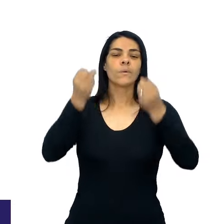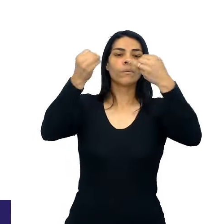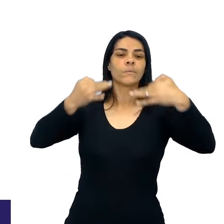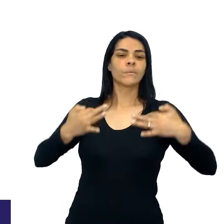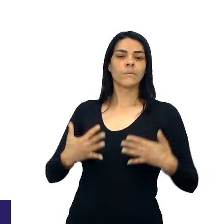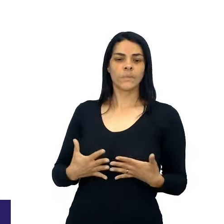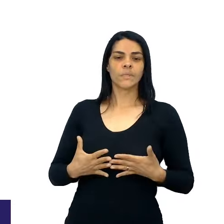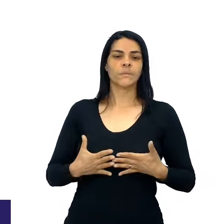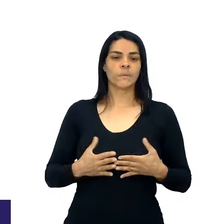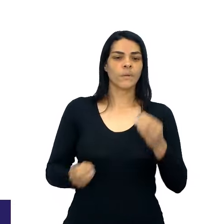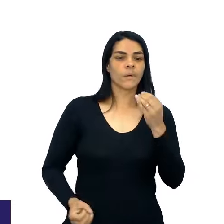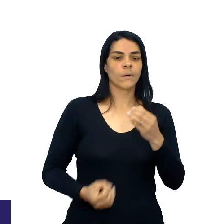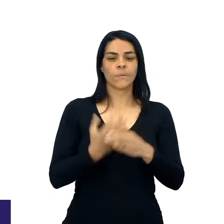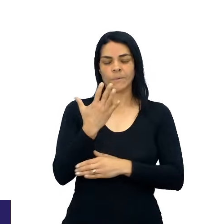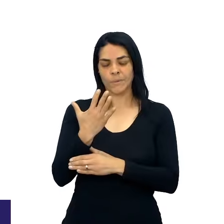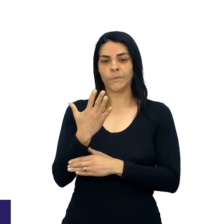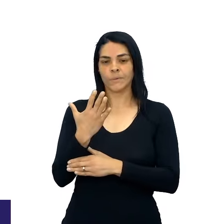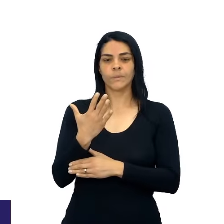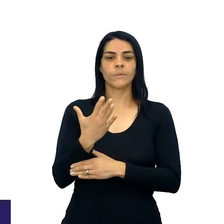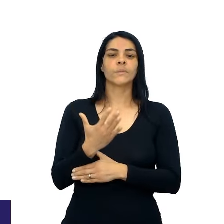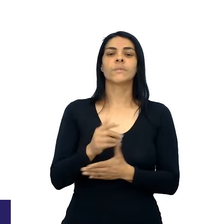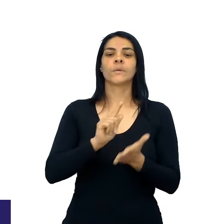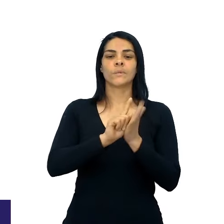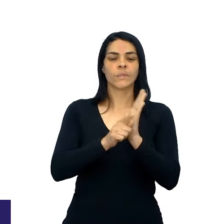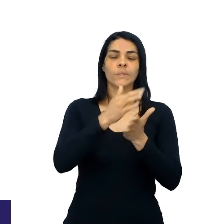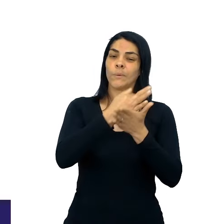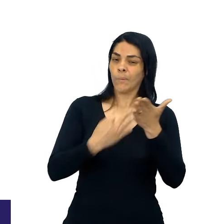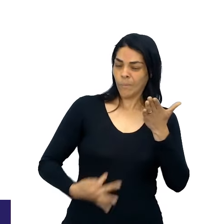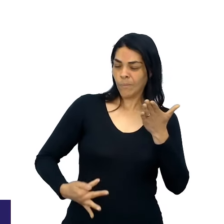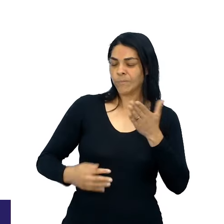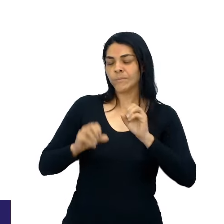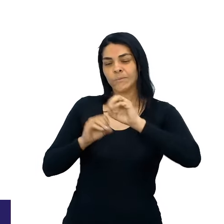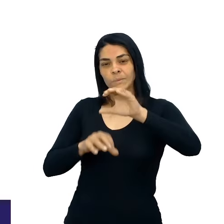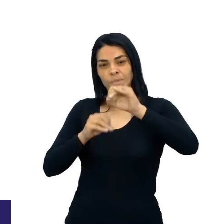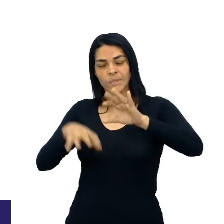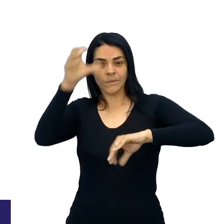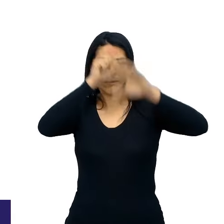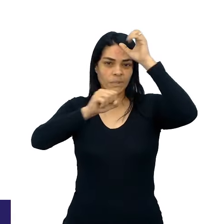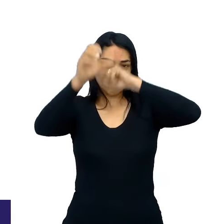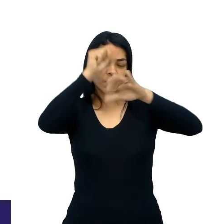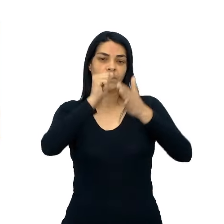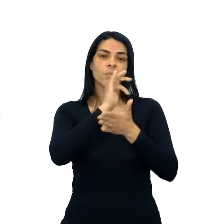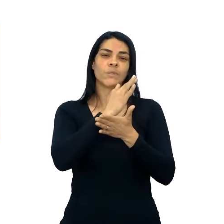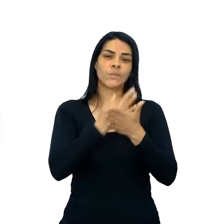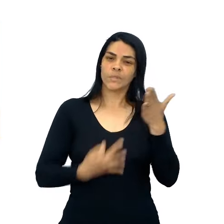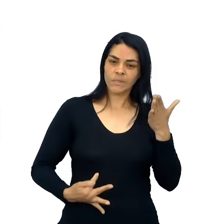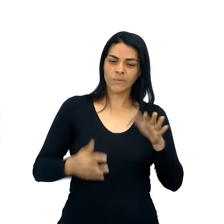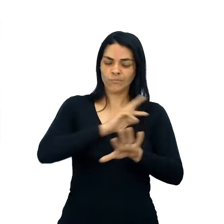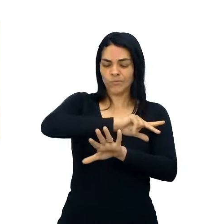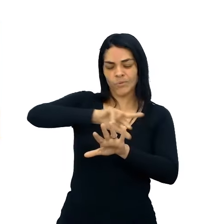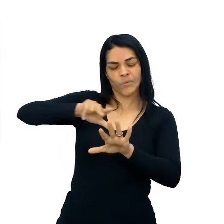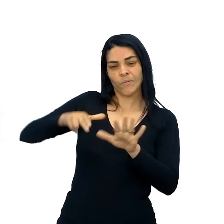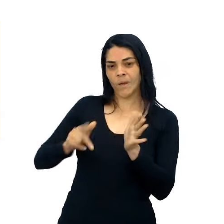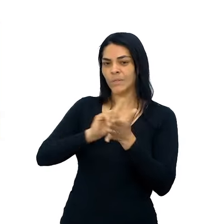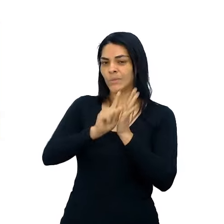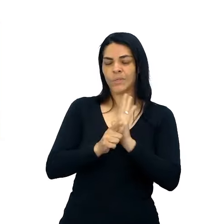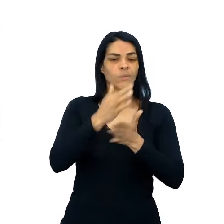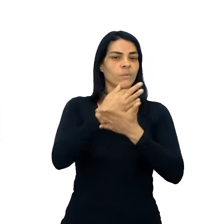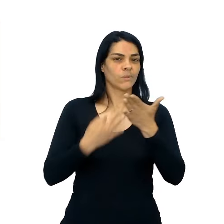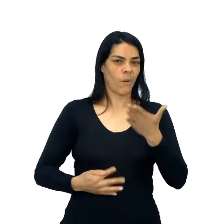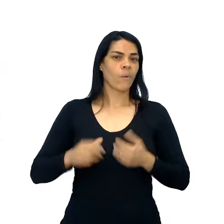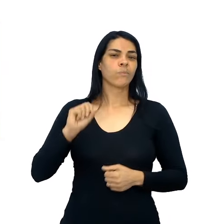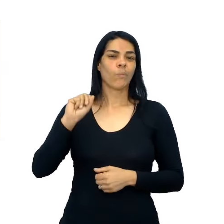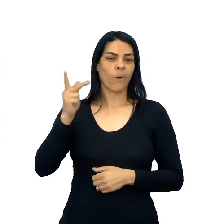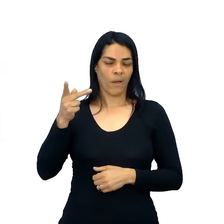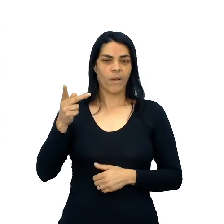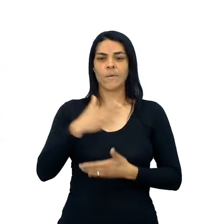da produção textual no ensino e na aprendizagem de textos de diversos gêneros textuais, ok? Então, para